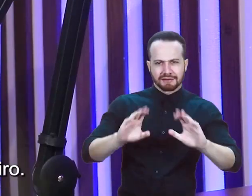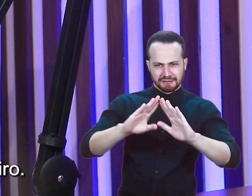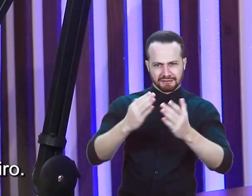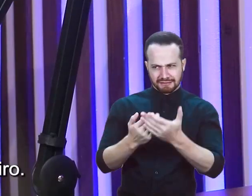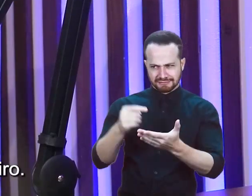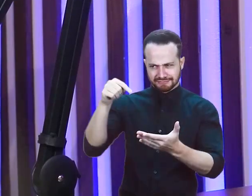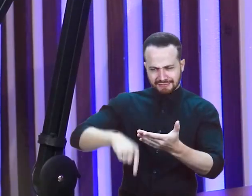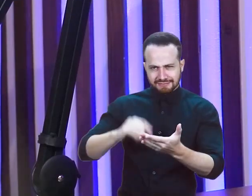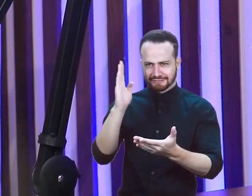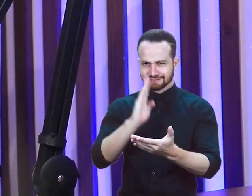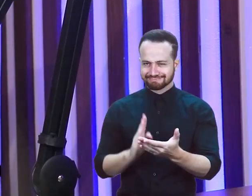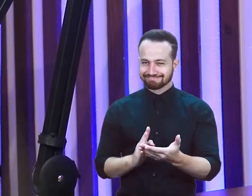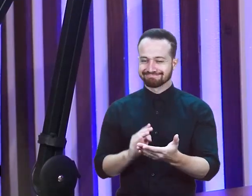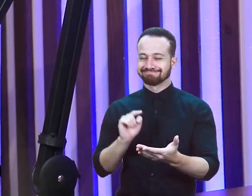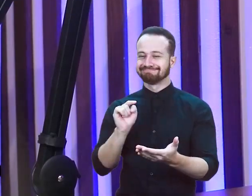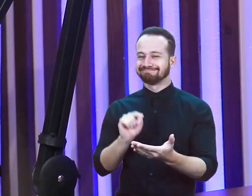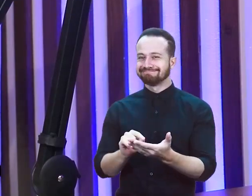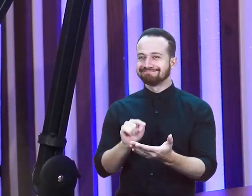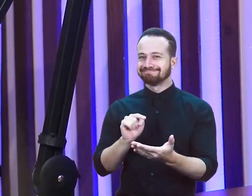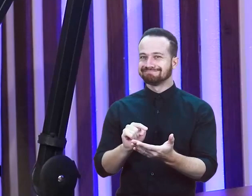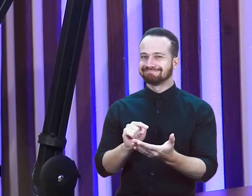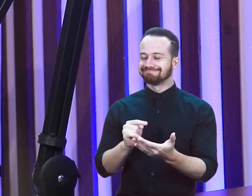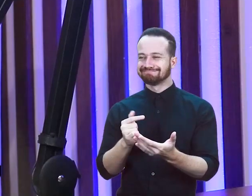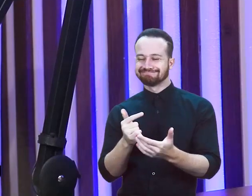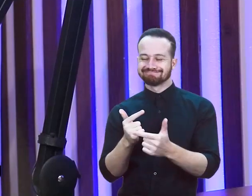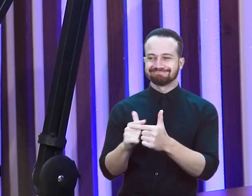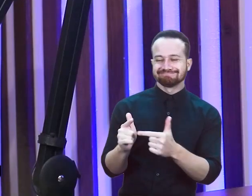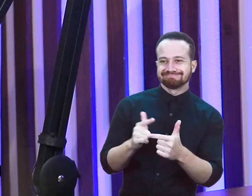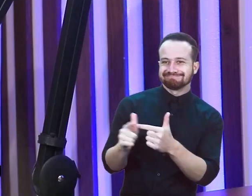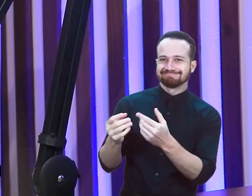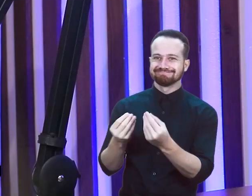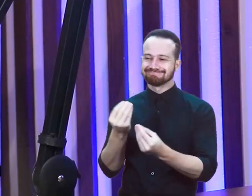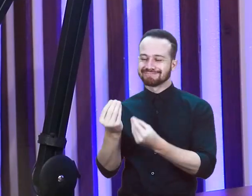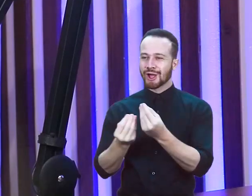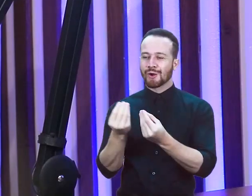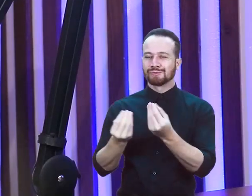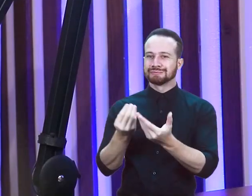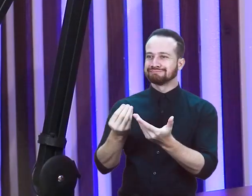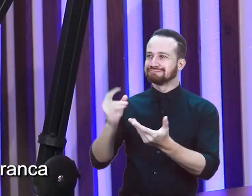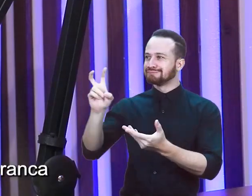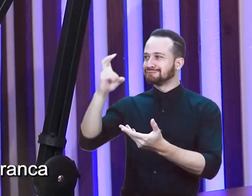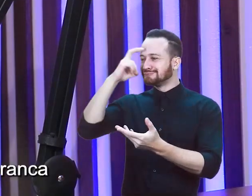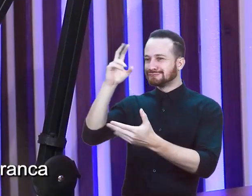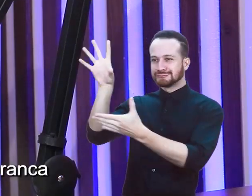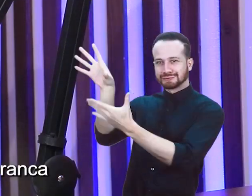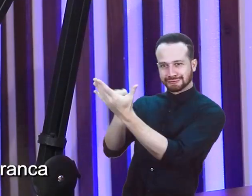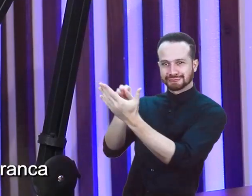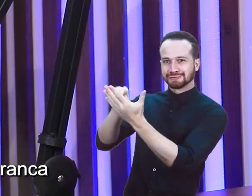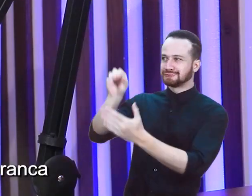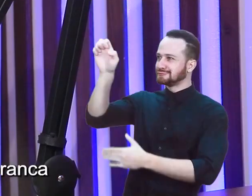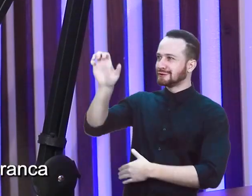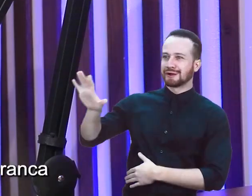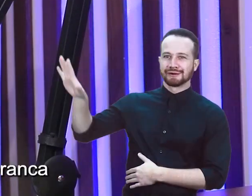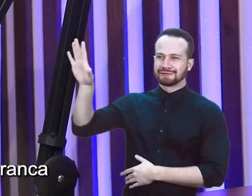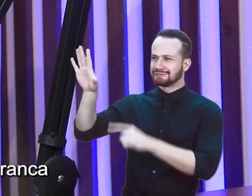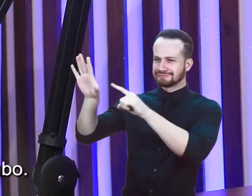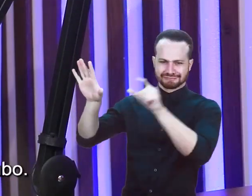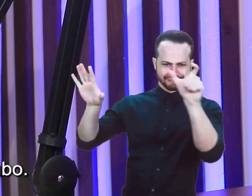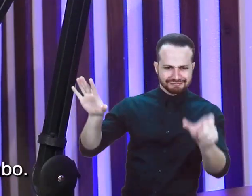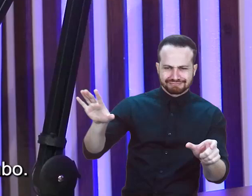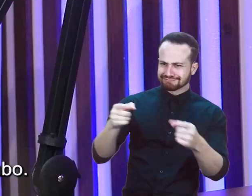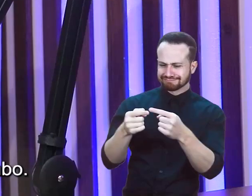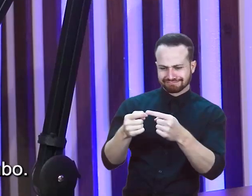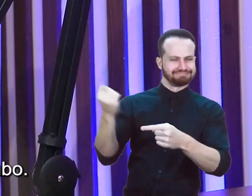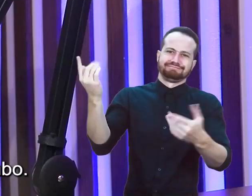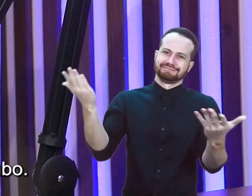educacional brasileiro, ele é branco, ele é europeu, para uma população que não é branca nem